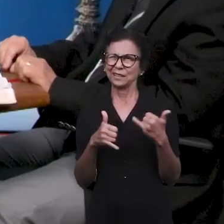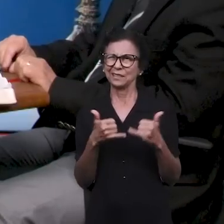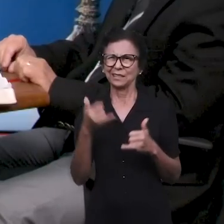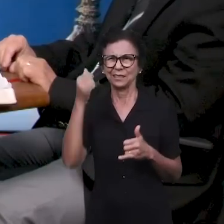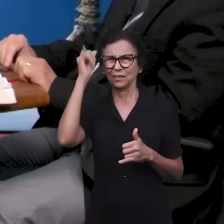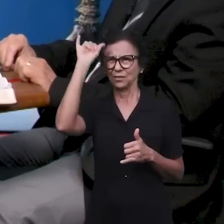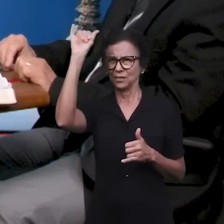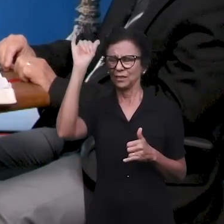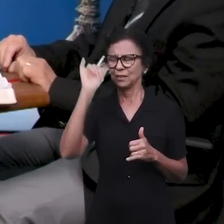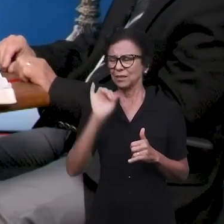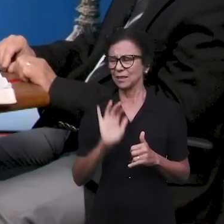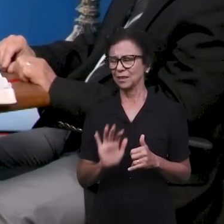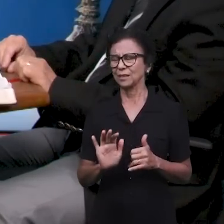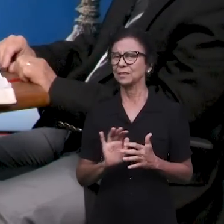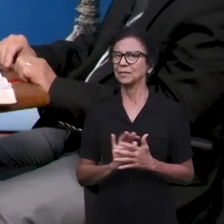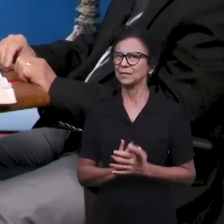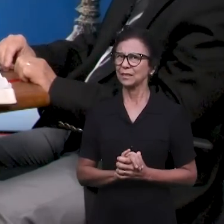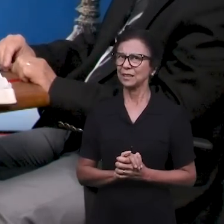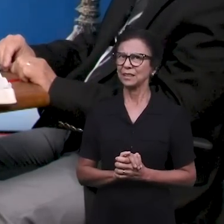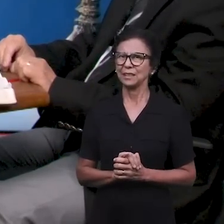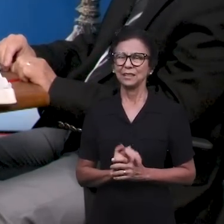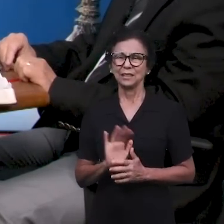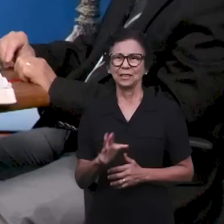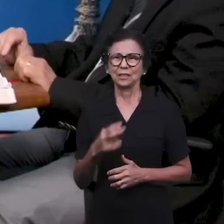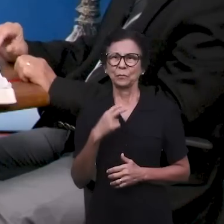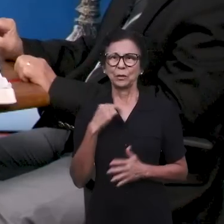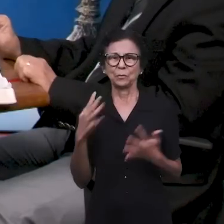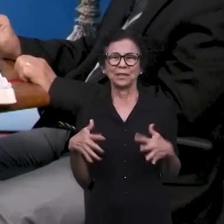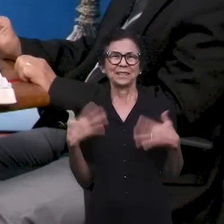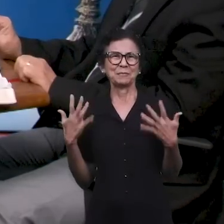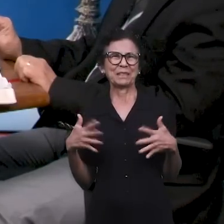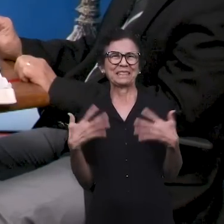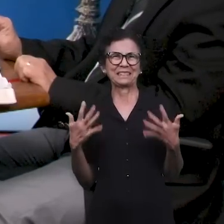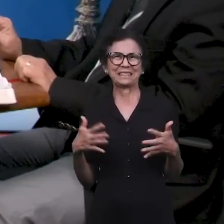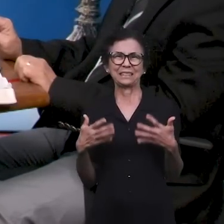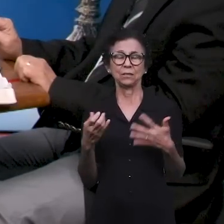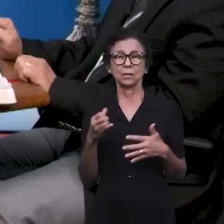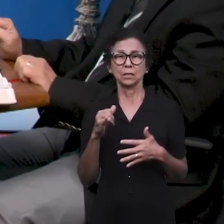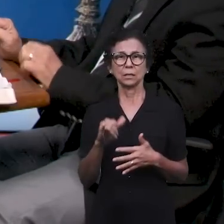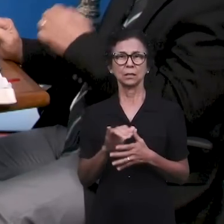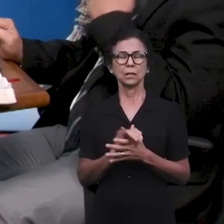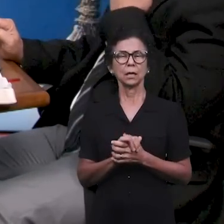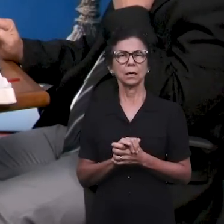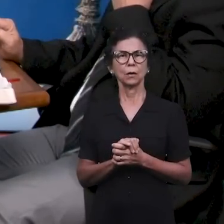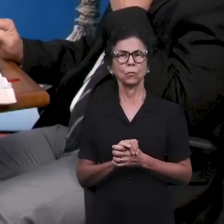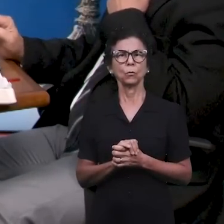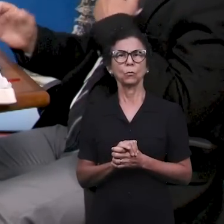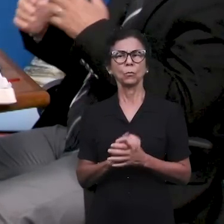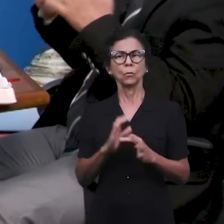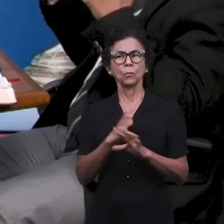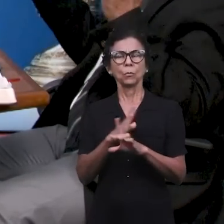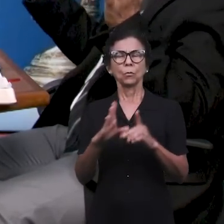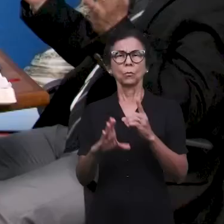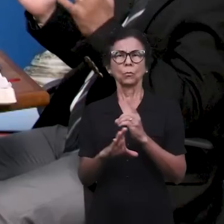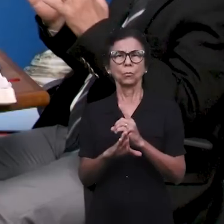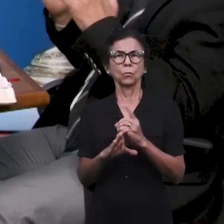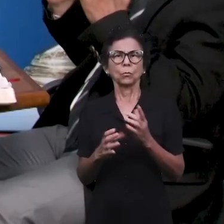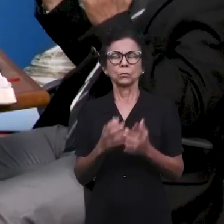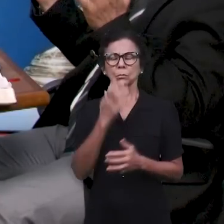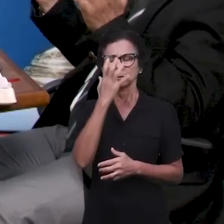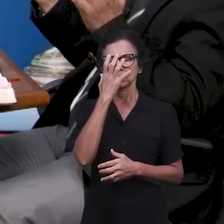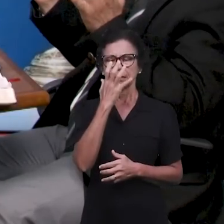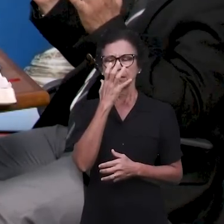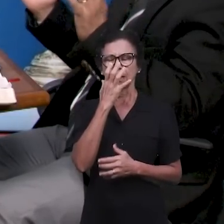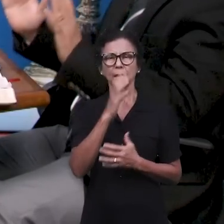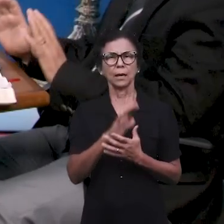certo comentário assim, um pouco animadinho, em um culto fúnebre, a gente não é para soltar sorrisos num